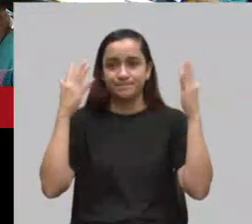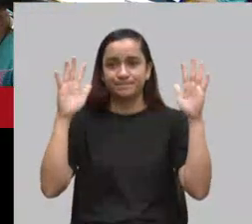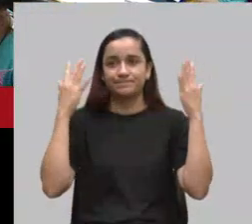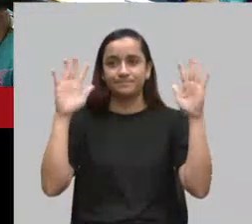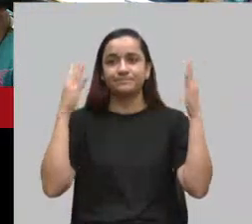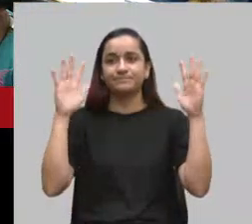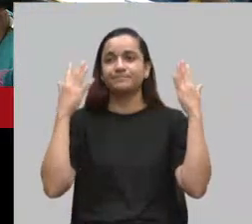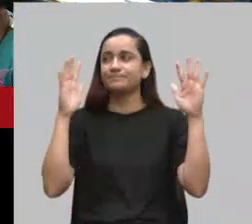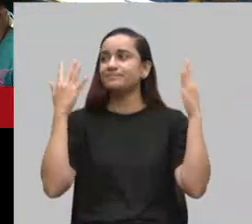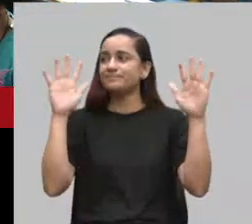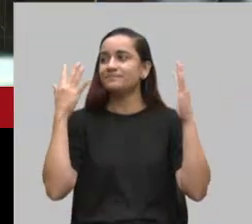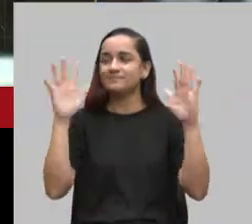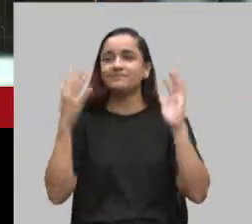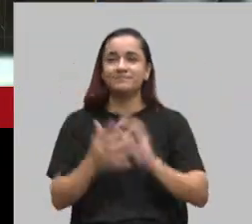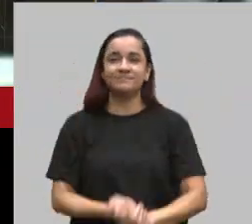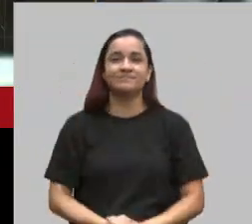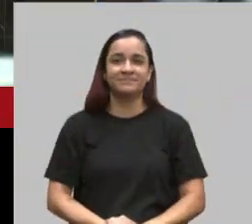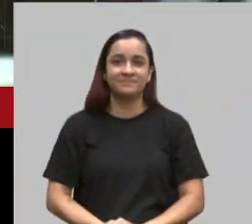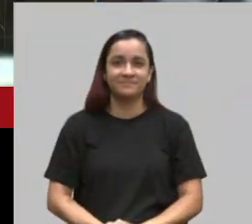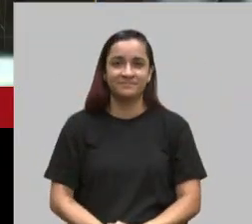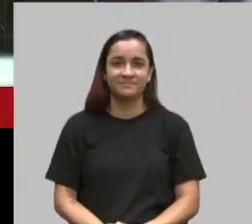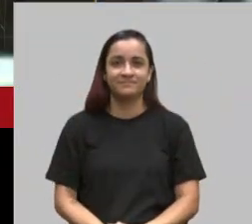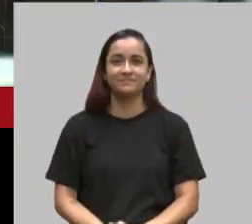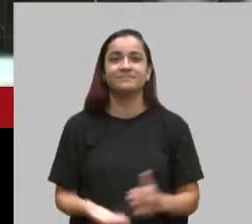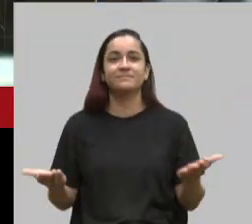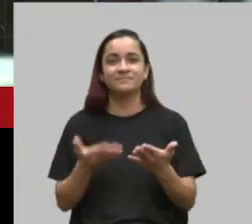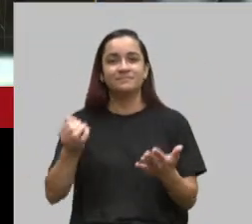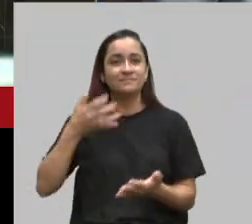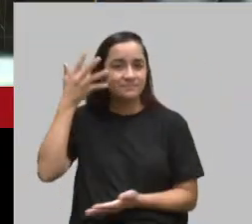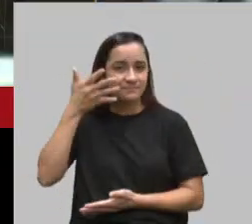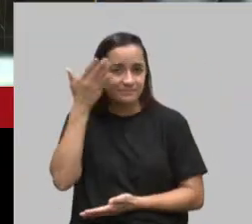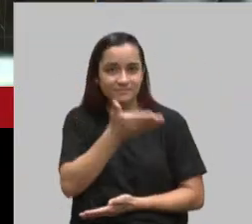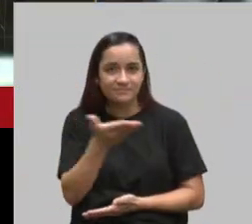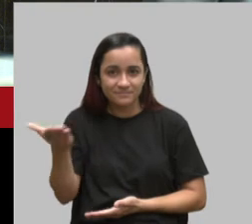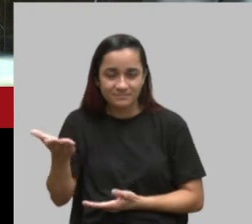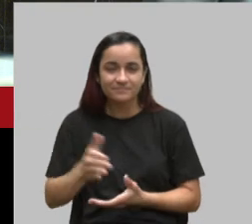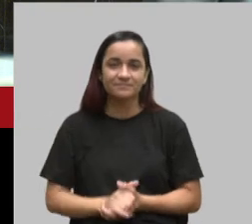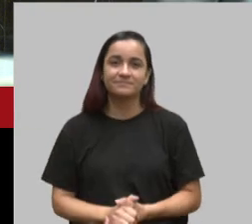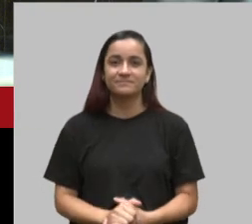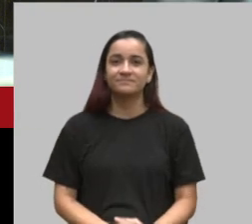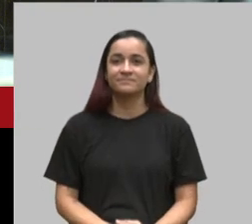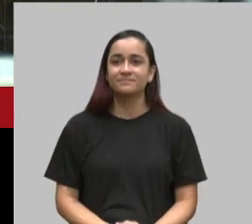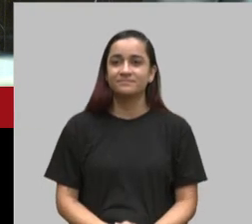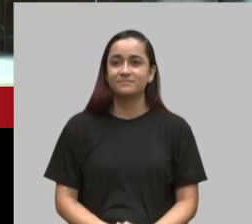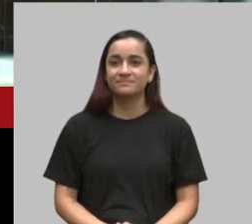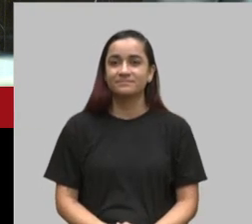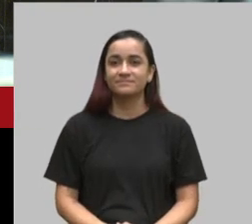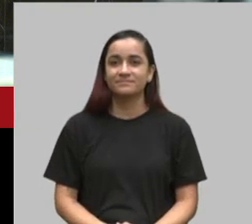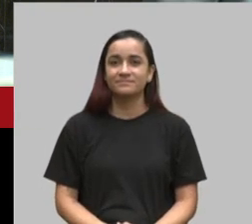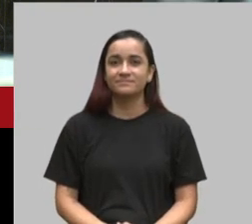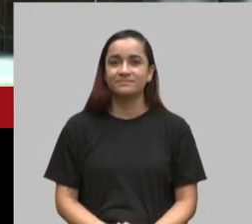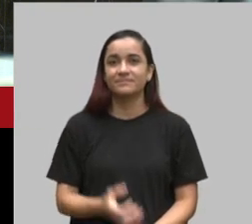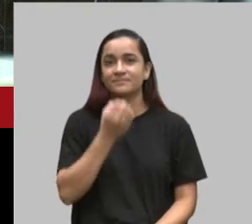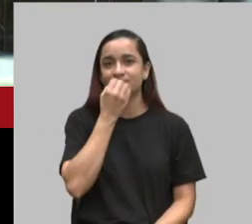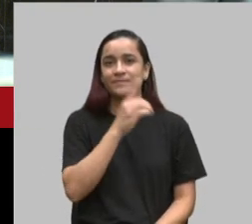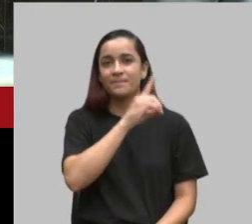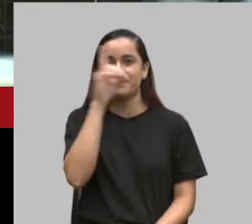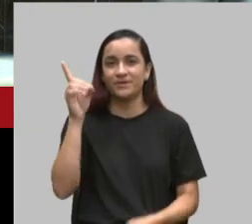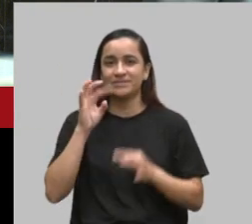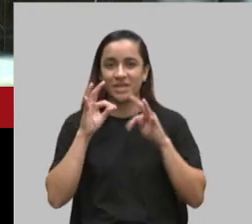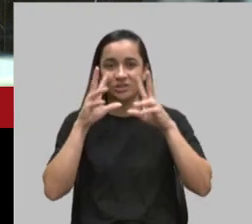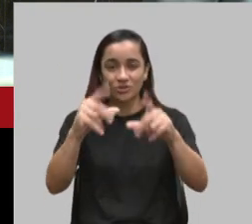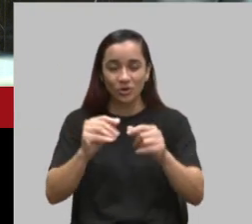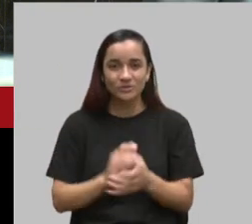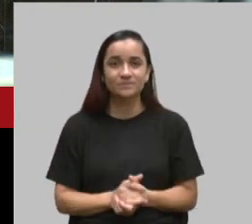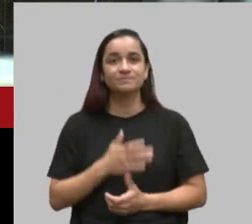Obrigado passo a palavra agora para o Luiz Pedro eh Bom dia a todos eu sou